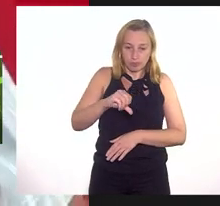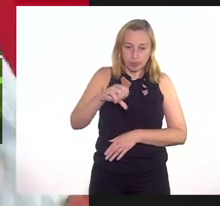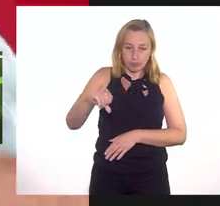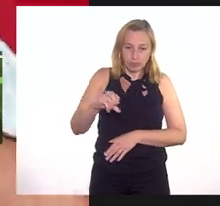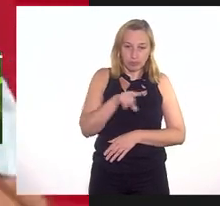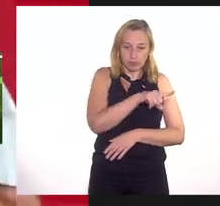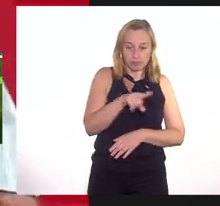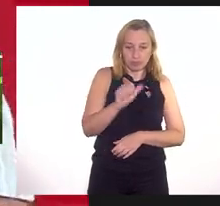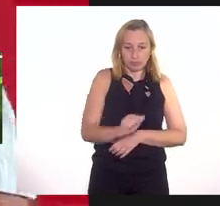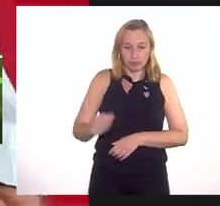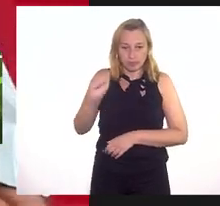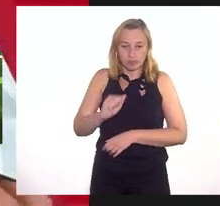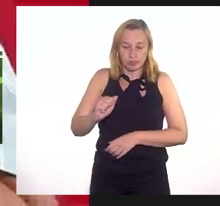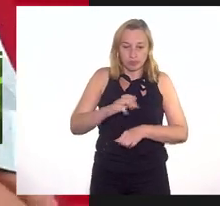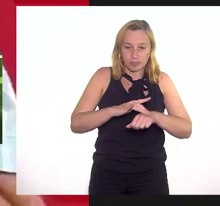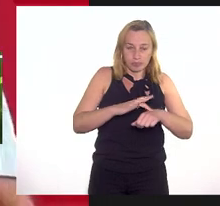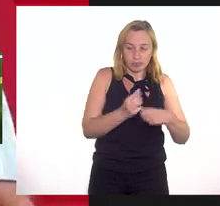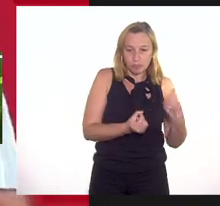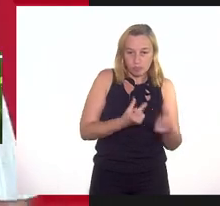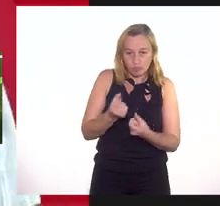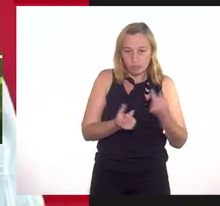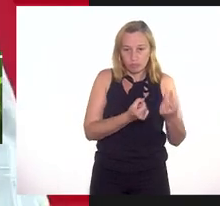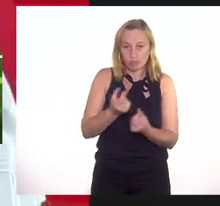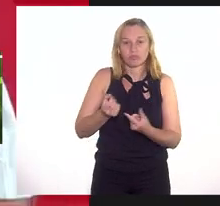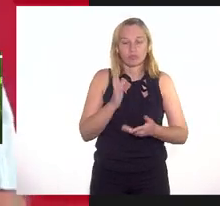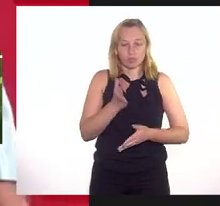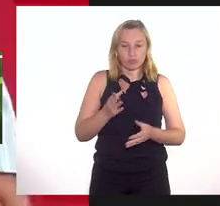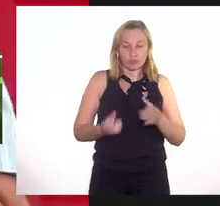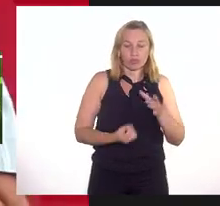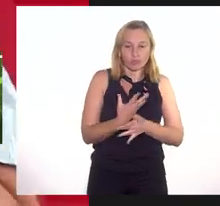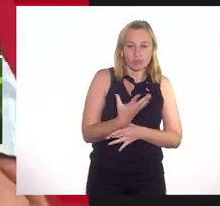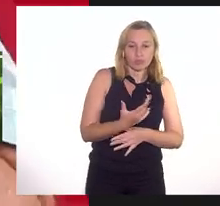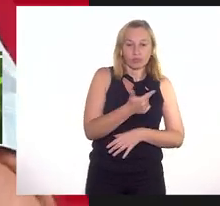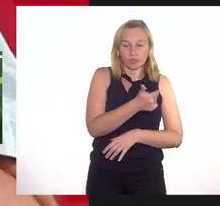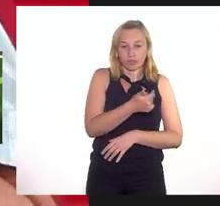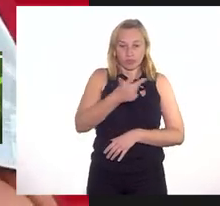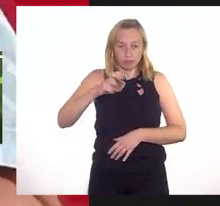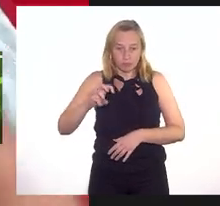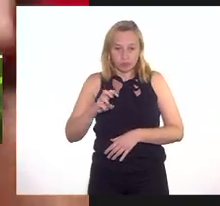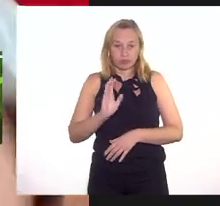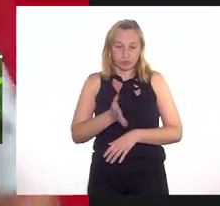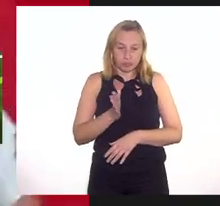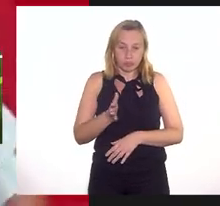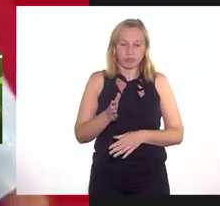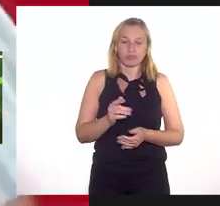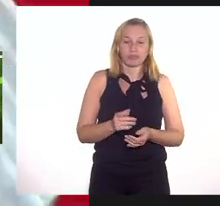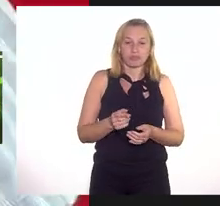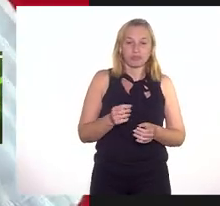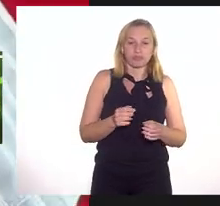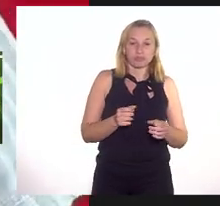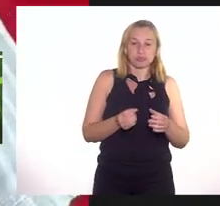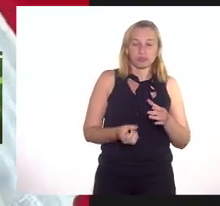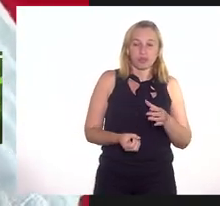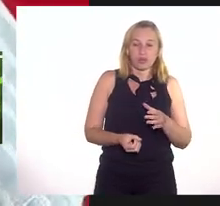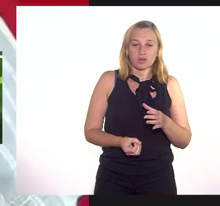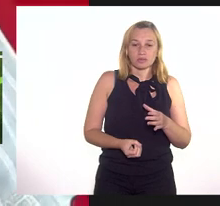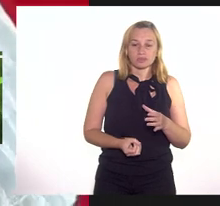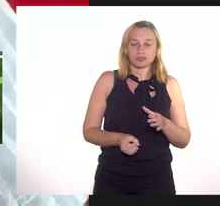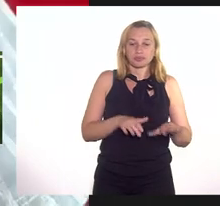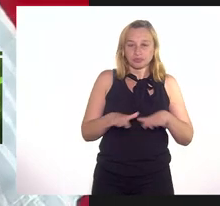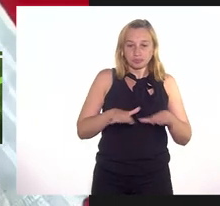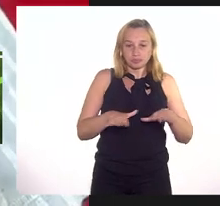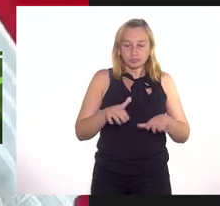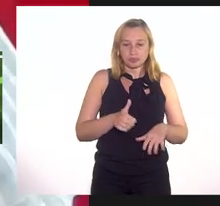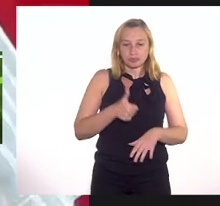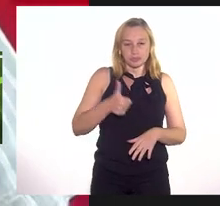associações de doenças raras que já estavam constituídas. Em 2015, né, a gente faz as primeiras caminhadas de doenças raras aqui no